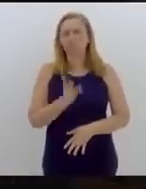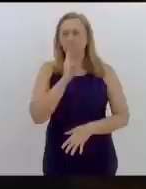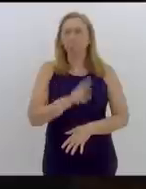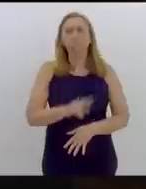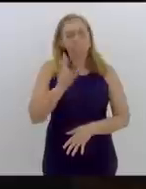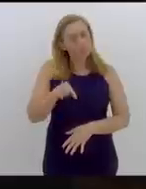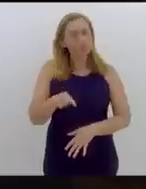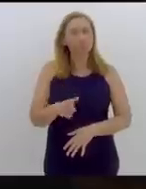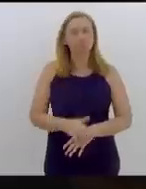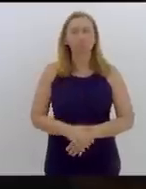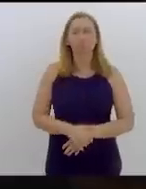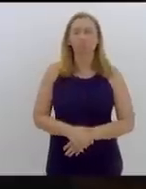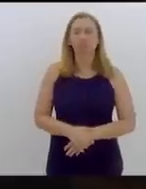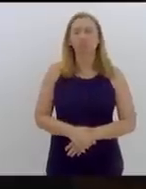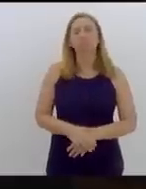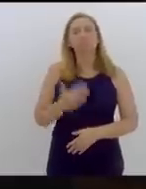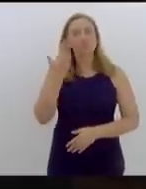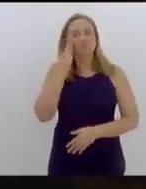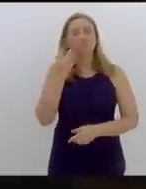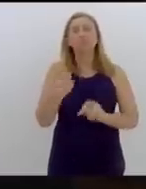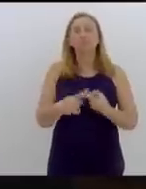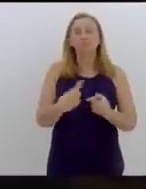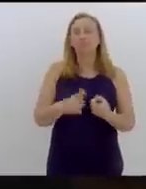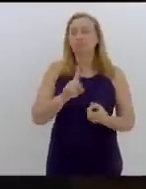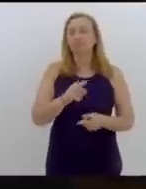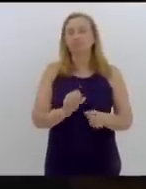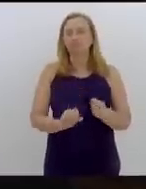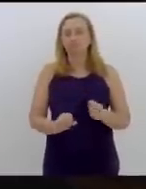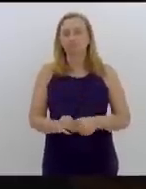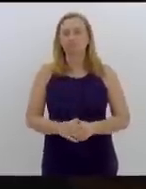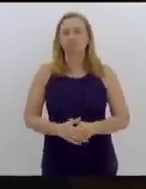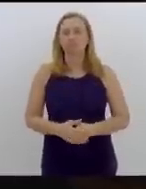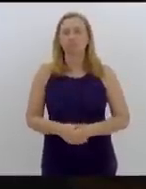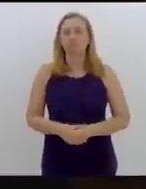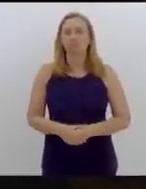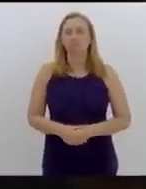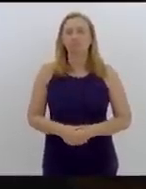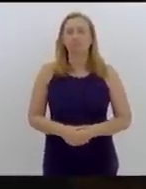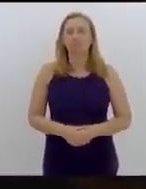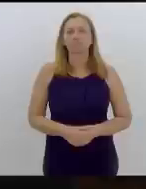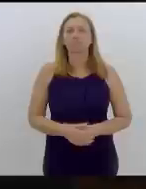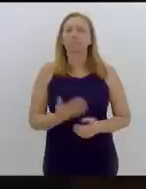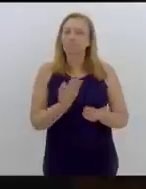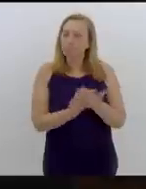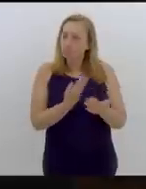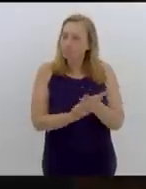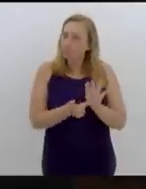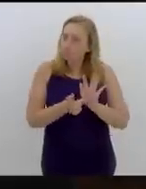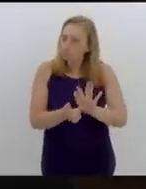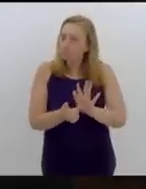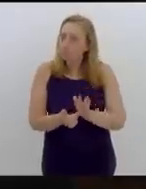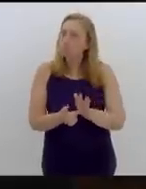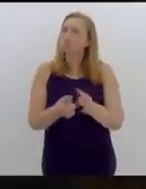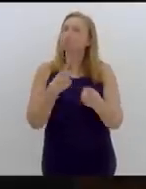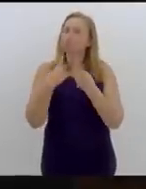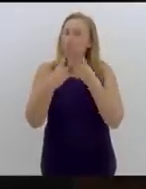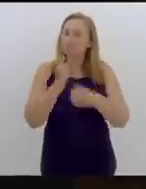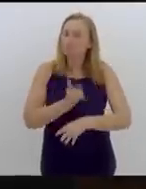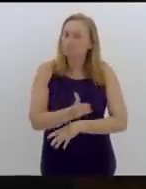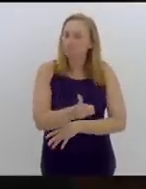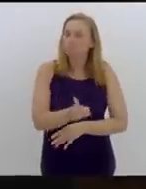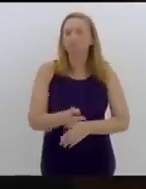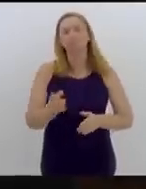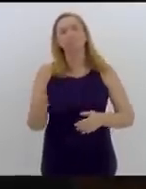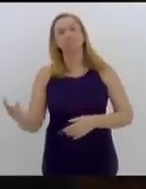resposta e aí a gente vai entender porque que não vai fazer apresente um estudo continue o debate agora